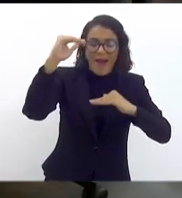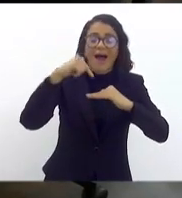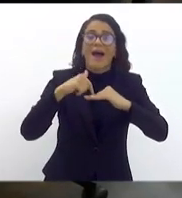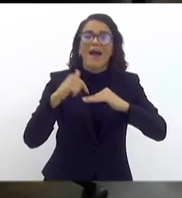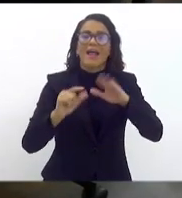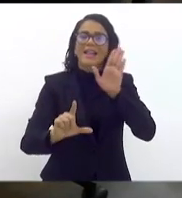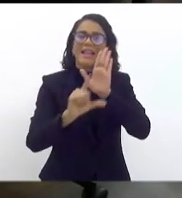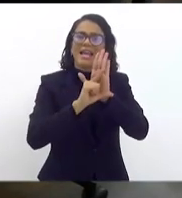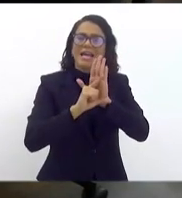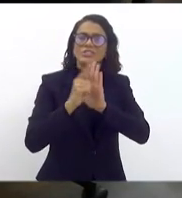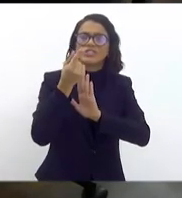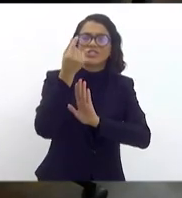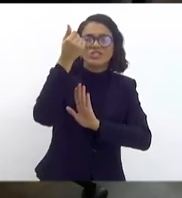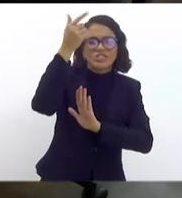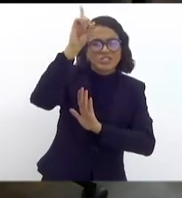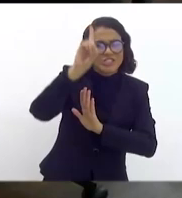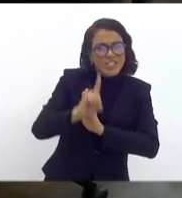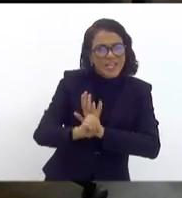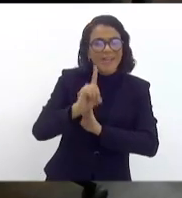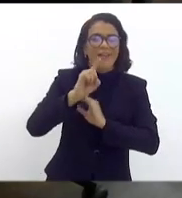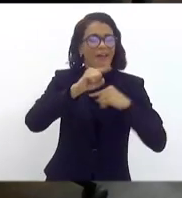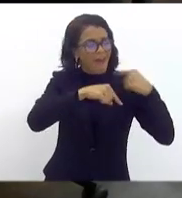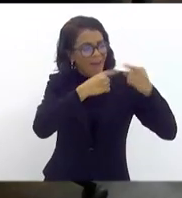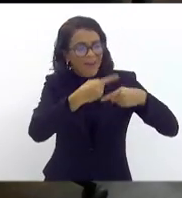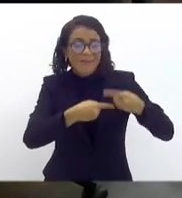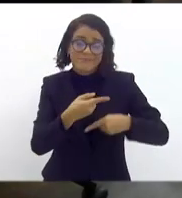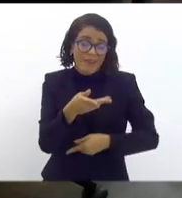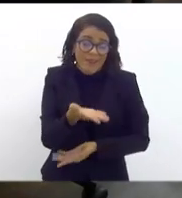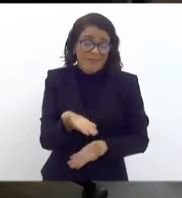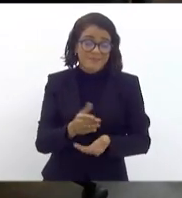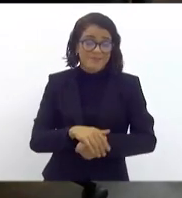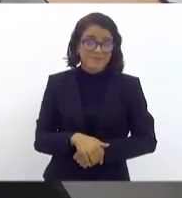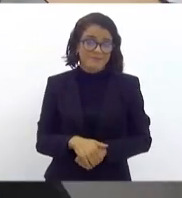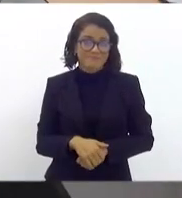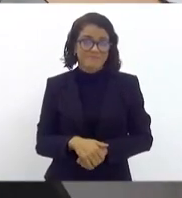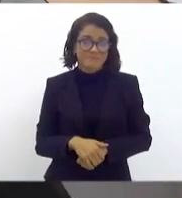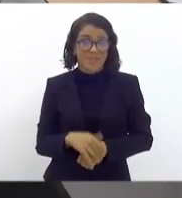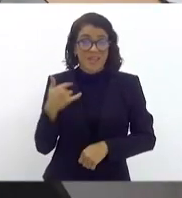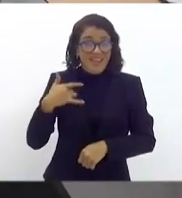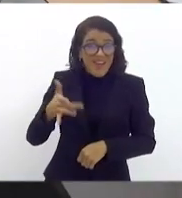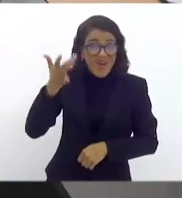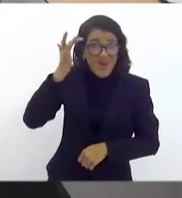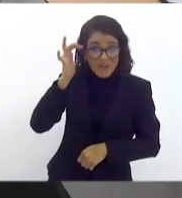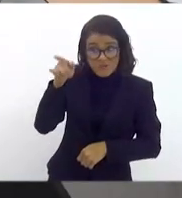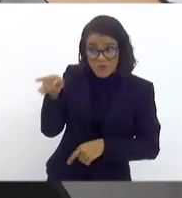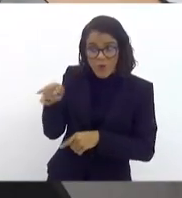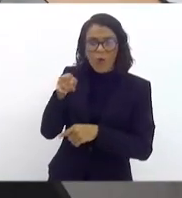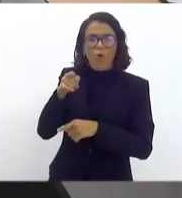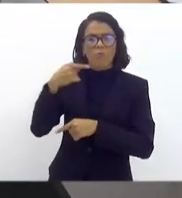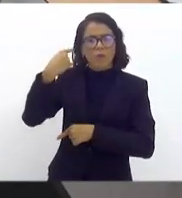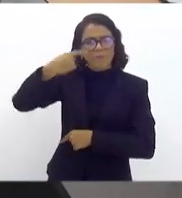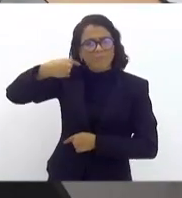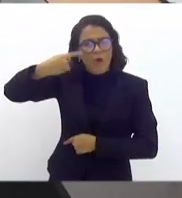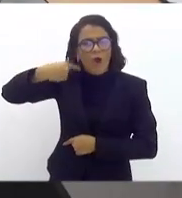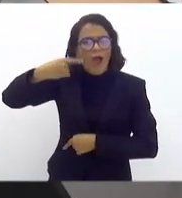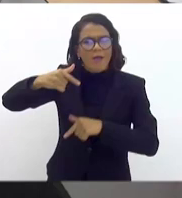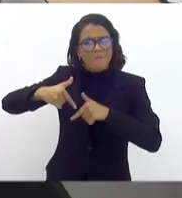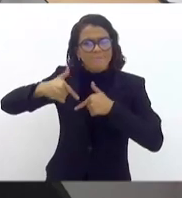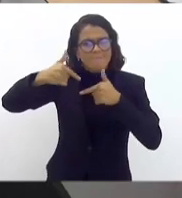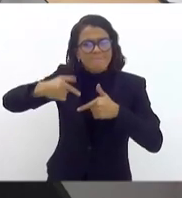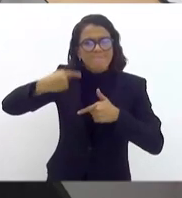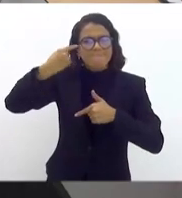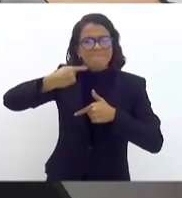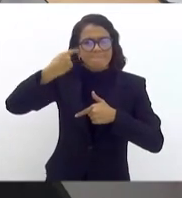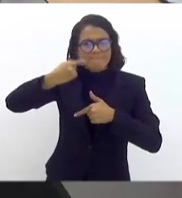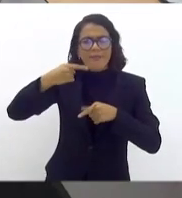de direito de herança. Está acontecendo isso. Né? Então, eu acho que eu sou como operador do direito, né? Como o senhor falou,